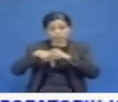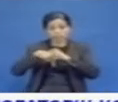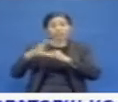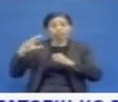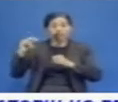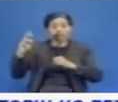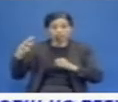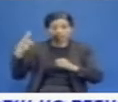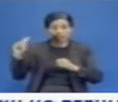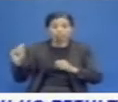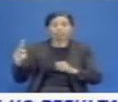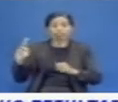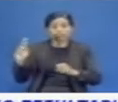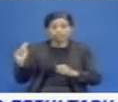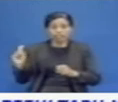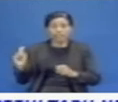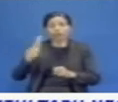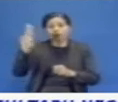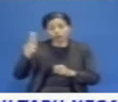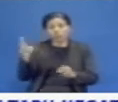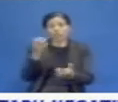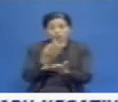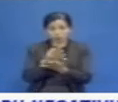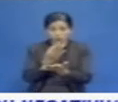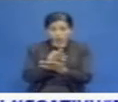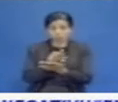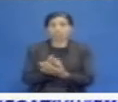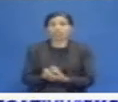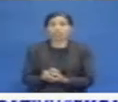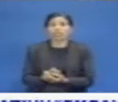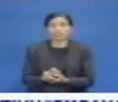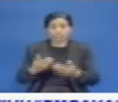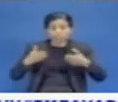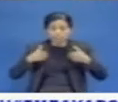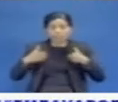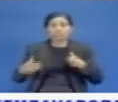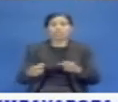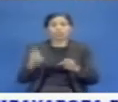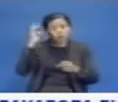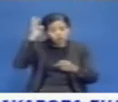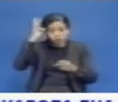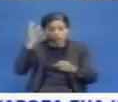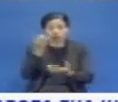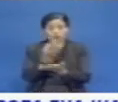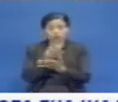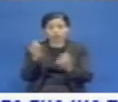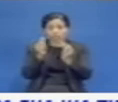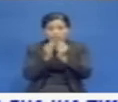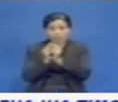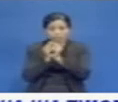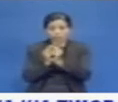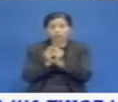orçamento do decimal e tinan rihun rua sanu lura singwalu, mosu dívida ho montante milhão ronu lura singrua